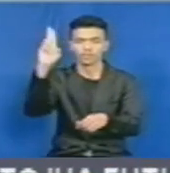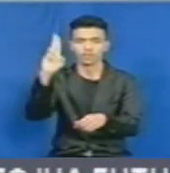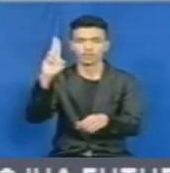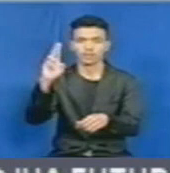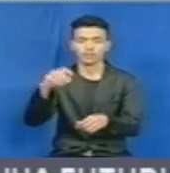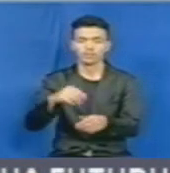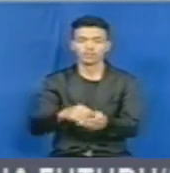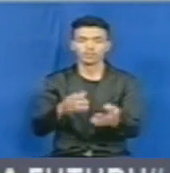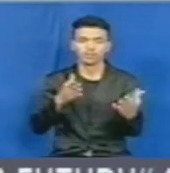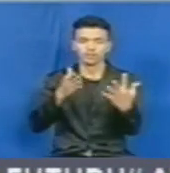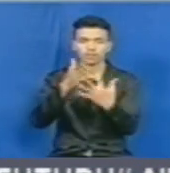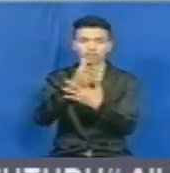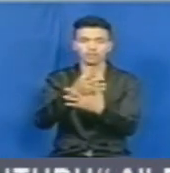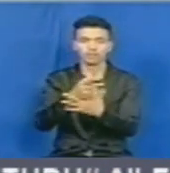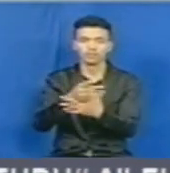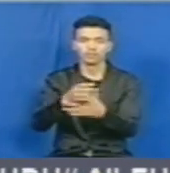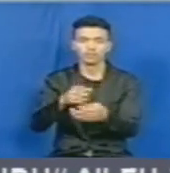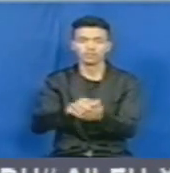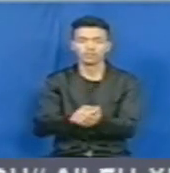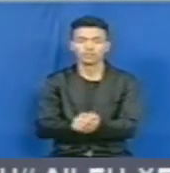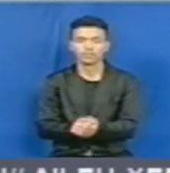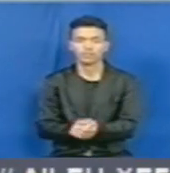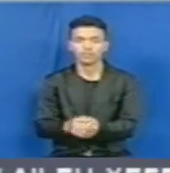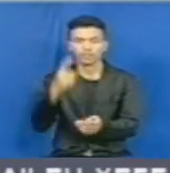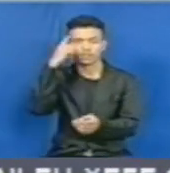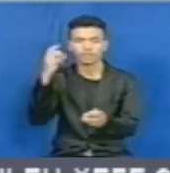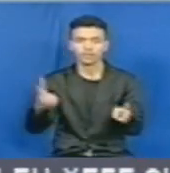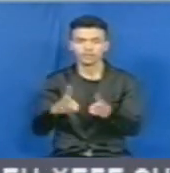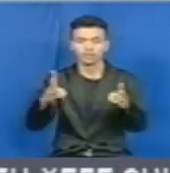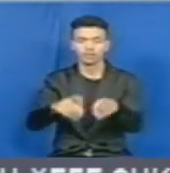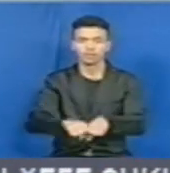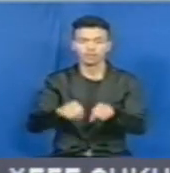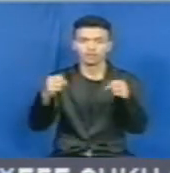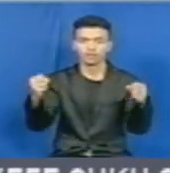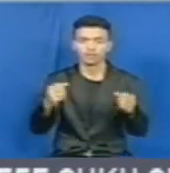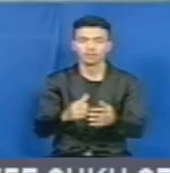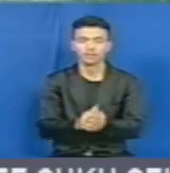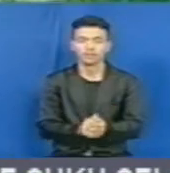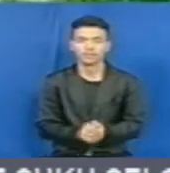CUDA rodi acesso do mercado, também condição estrada at grave.